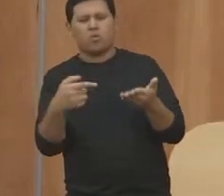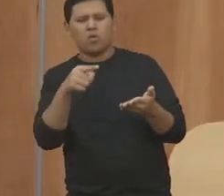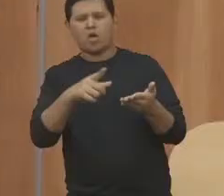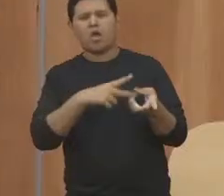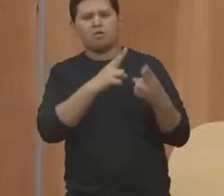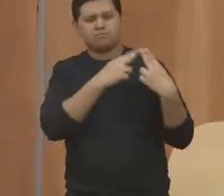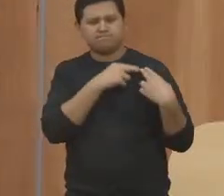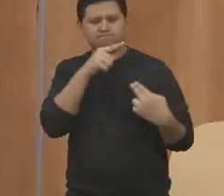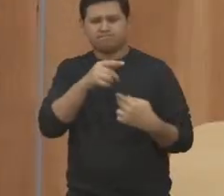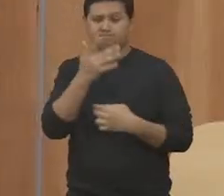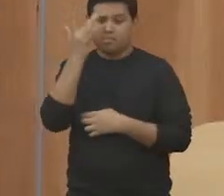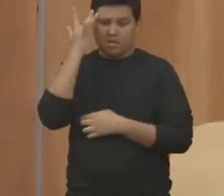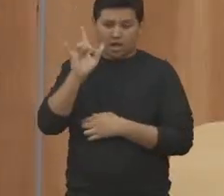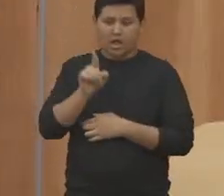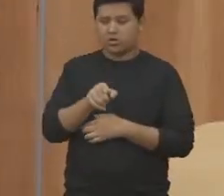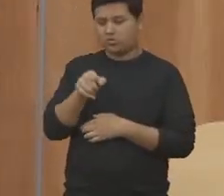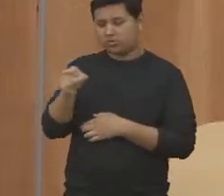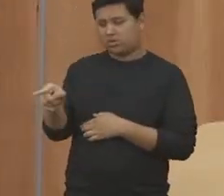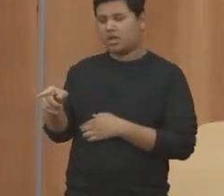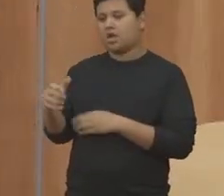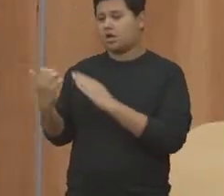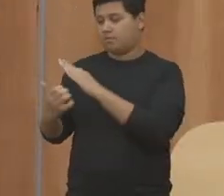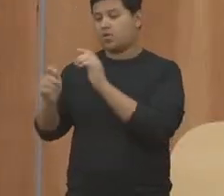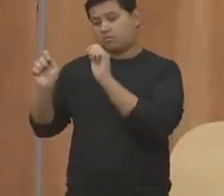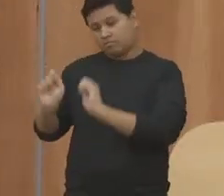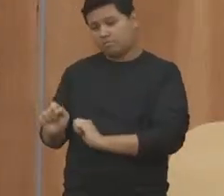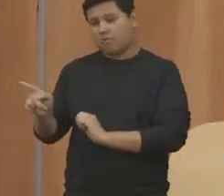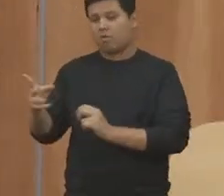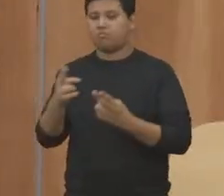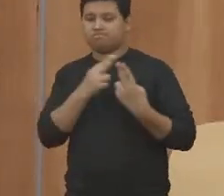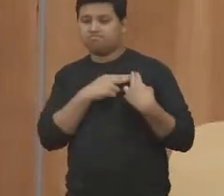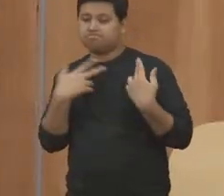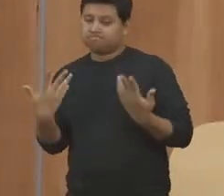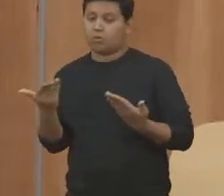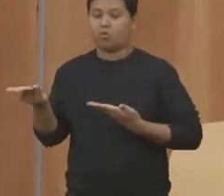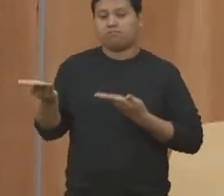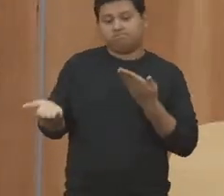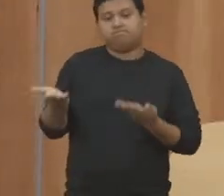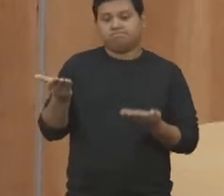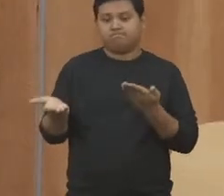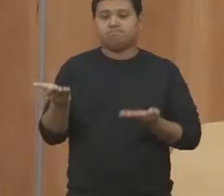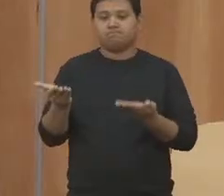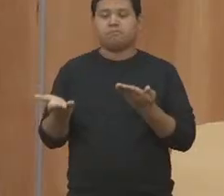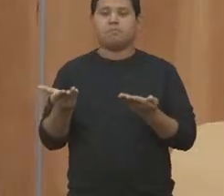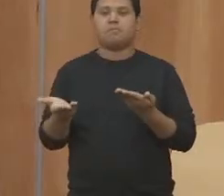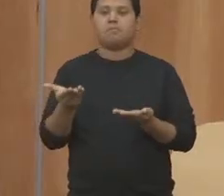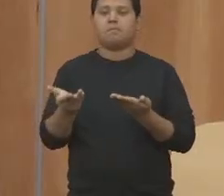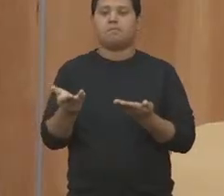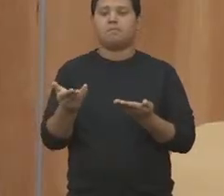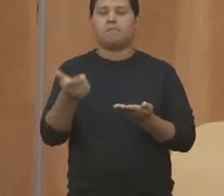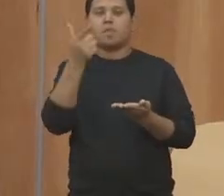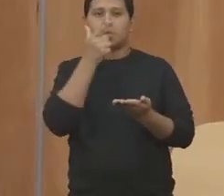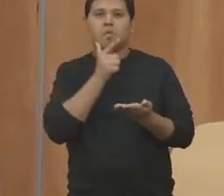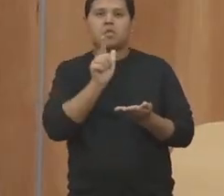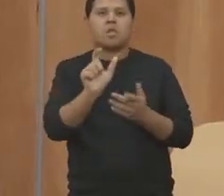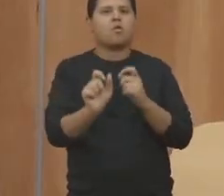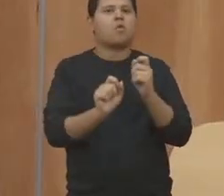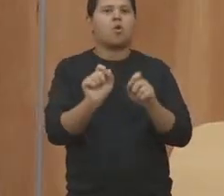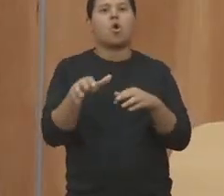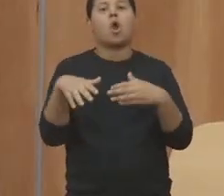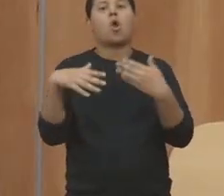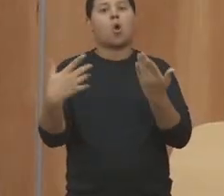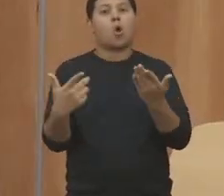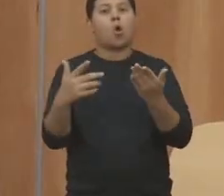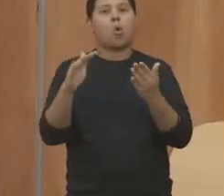que o município acha que a empresa tem adequações e quais são os pleitos da empresa, ouvir o contraditório e tentar apurar qual que é o valor